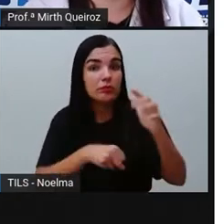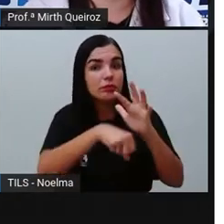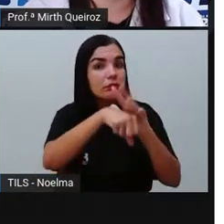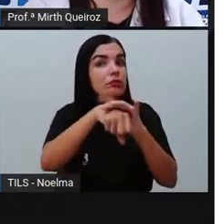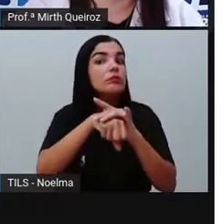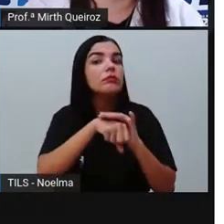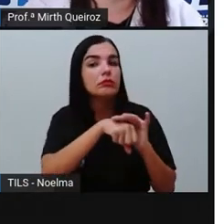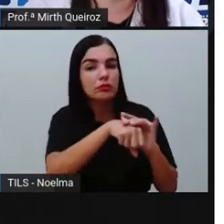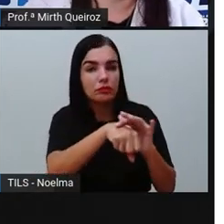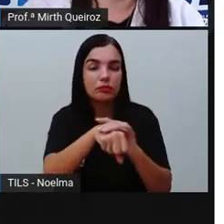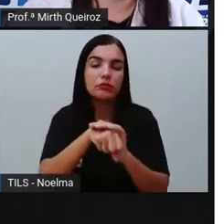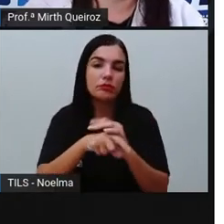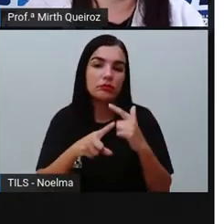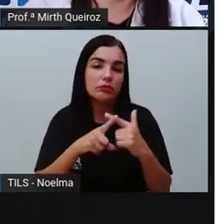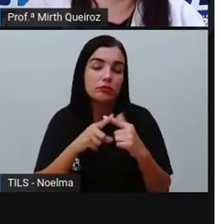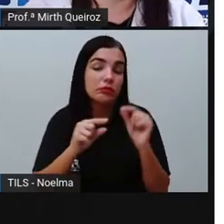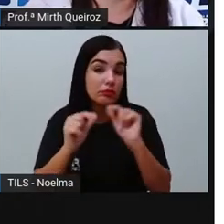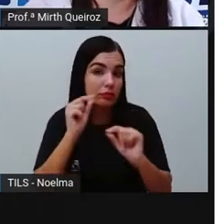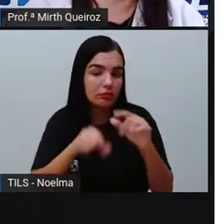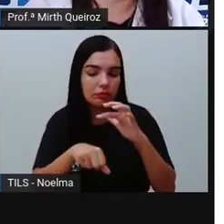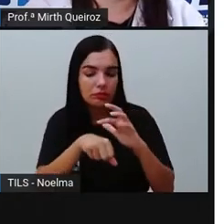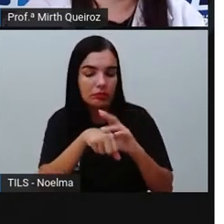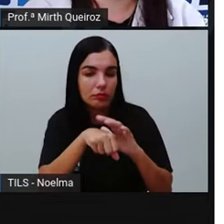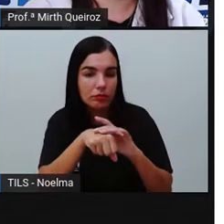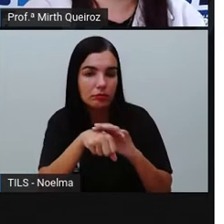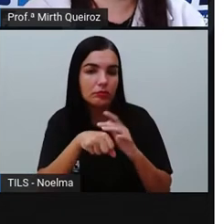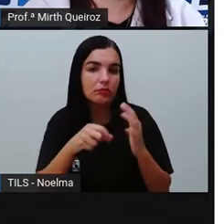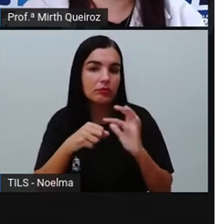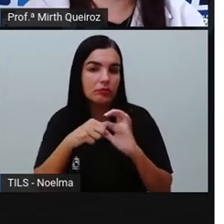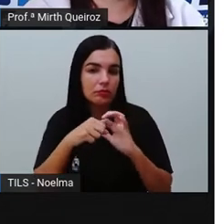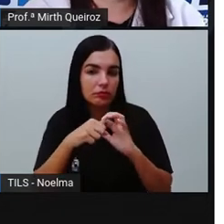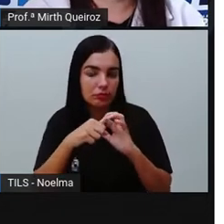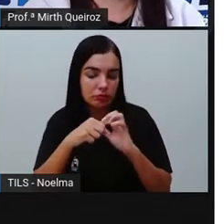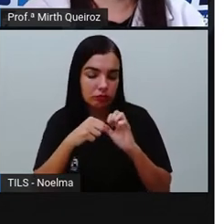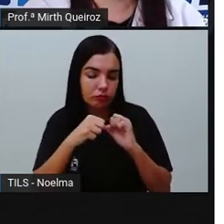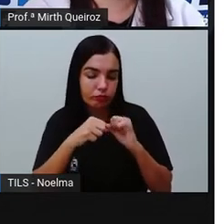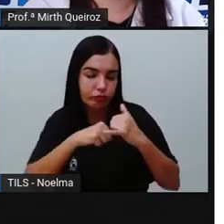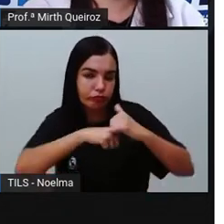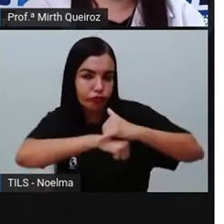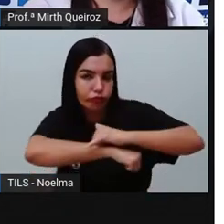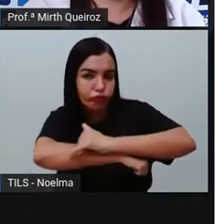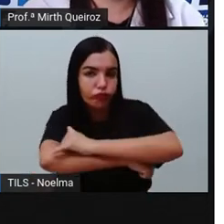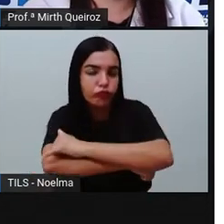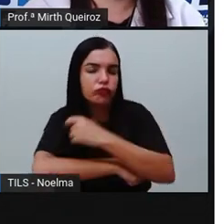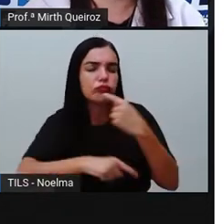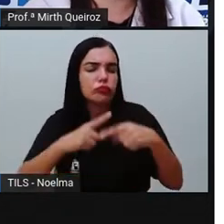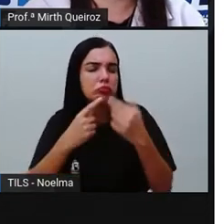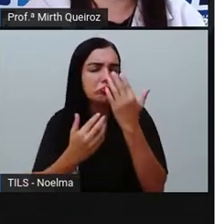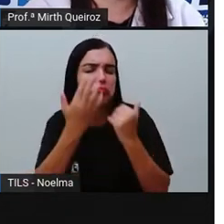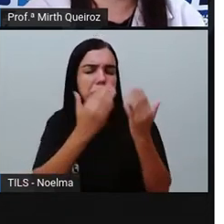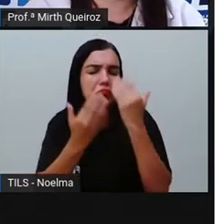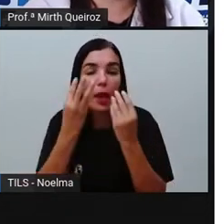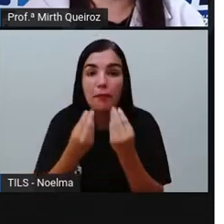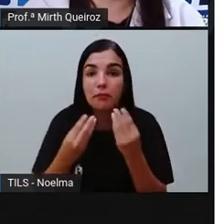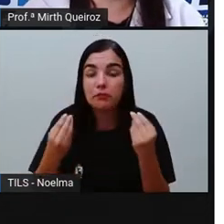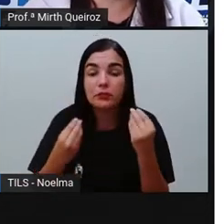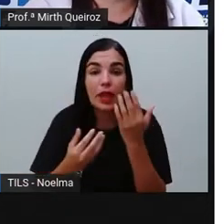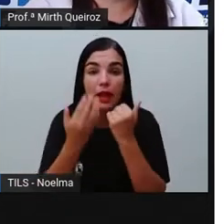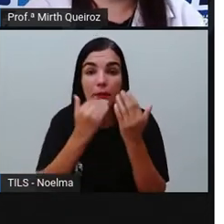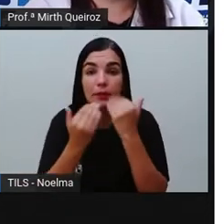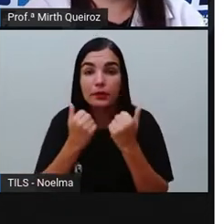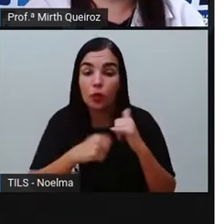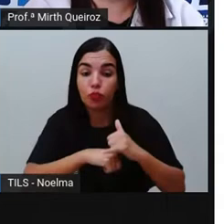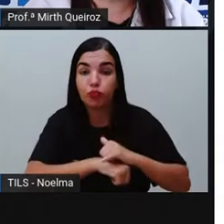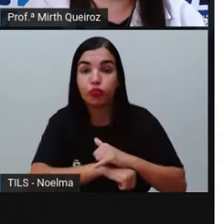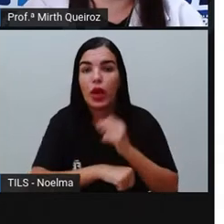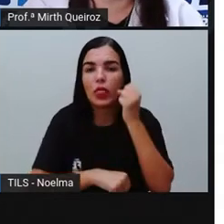né? Justamente porque a obesidade, ela vem através de quê? Da ingestão exagerada de alimentos. E geralmente são o